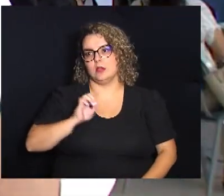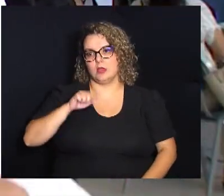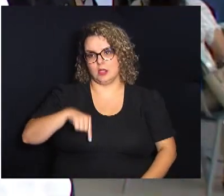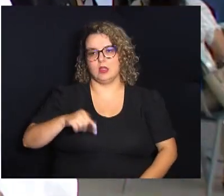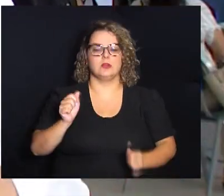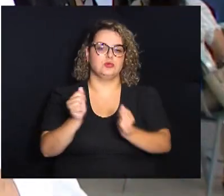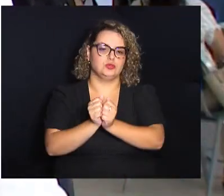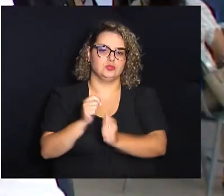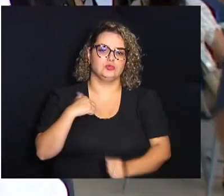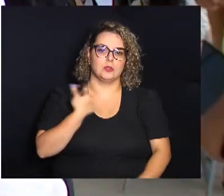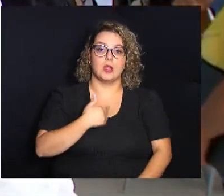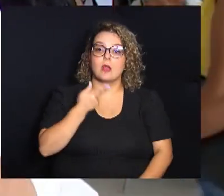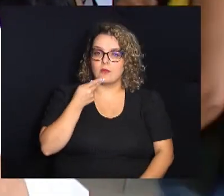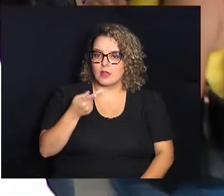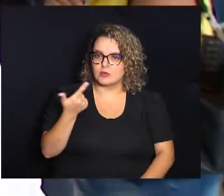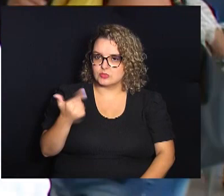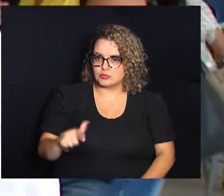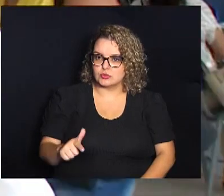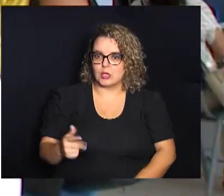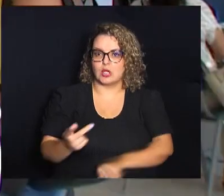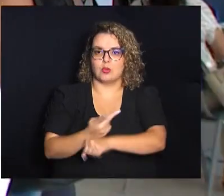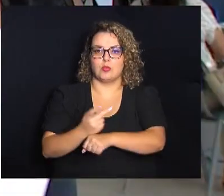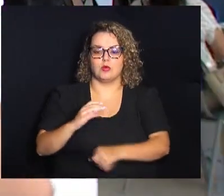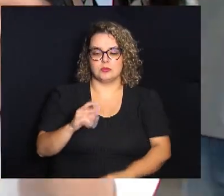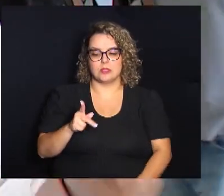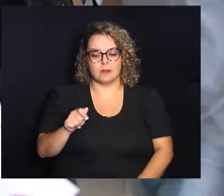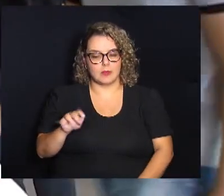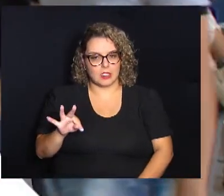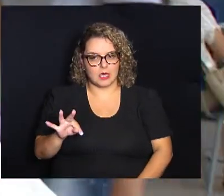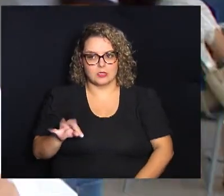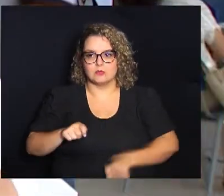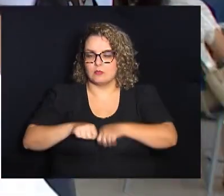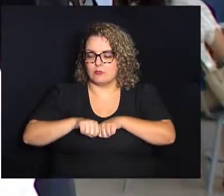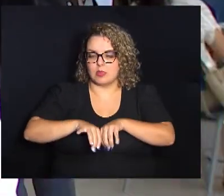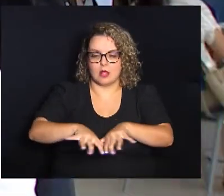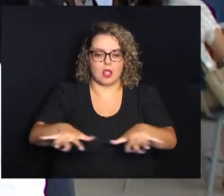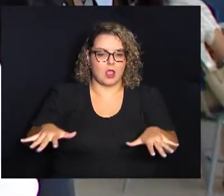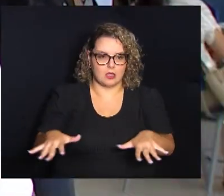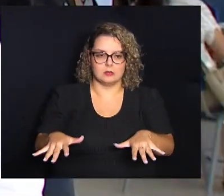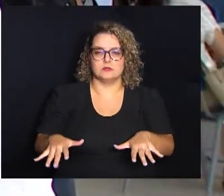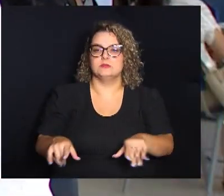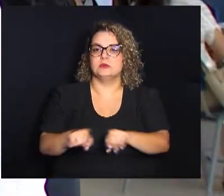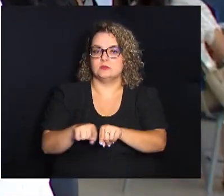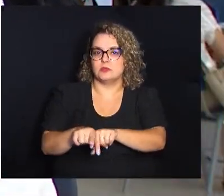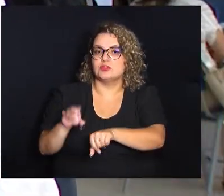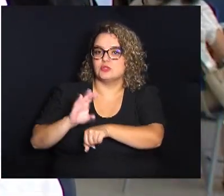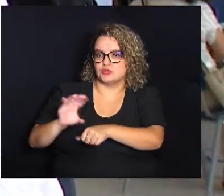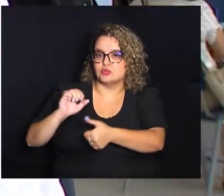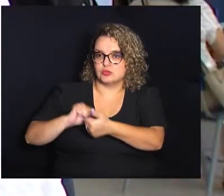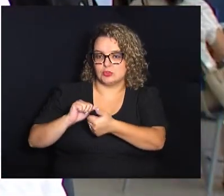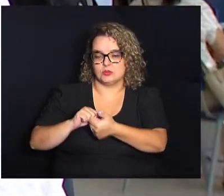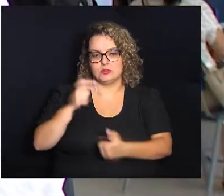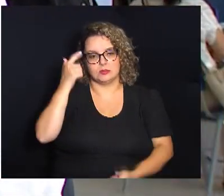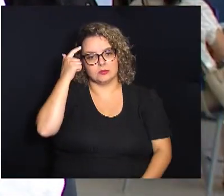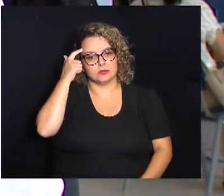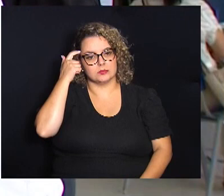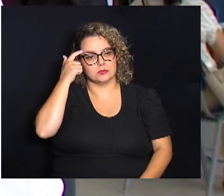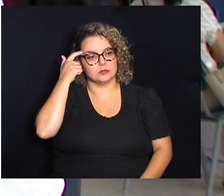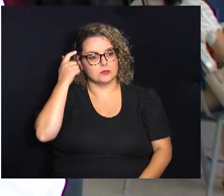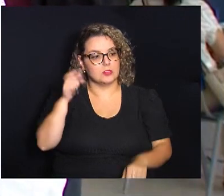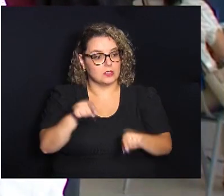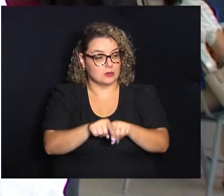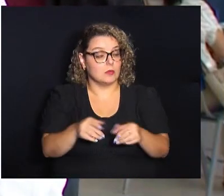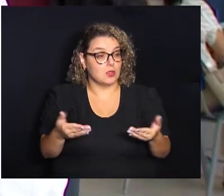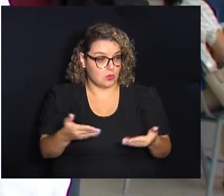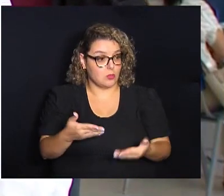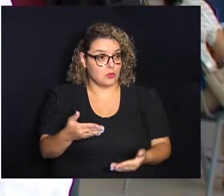gente. Repito, é só procurar o CEPAT que nós temos um leque imenso também de curso de qualificação. Inclusive, hoje,